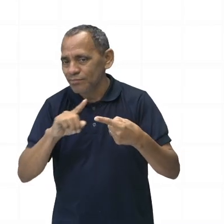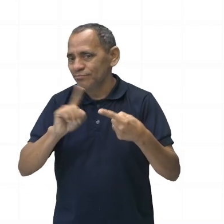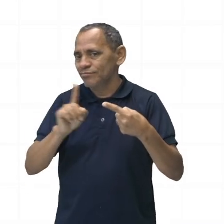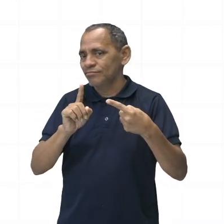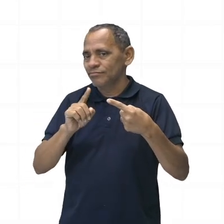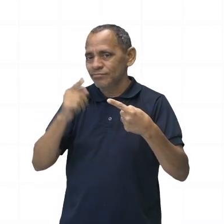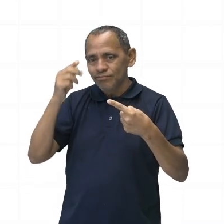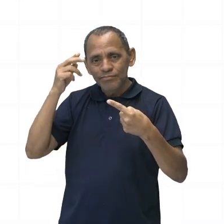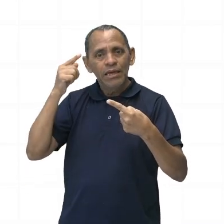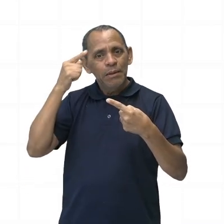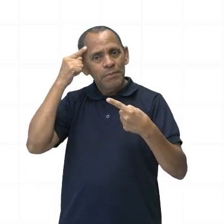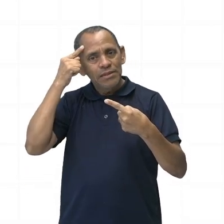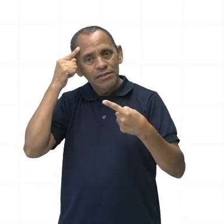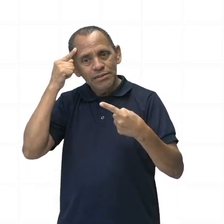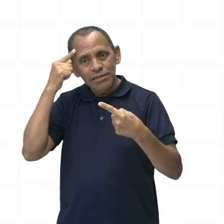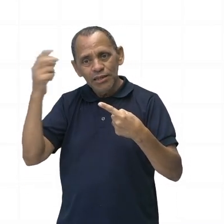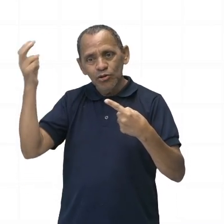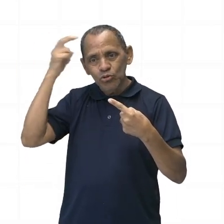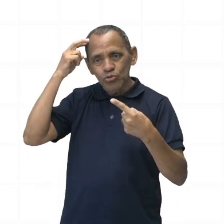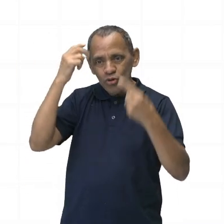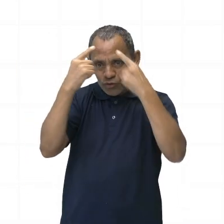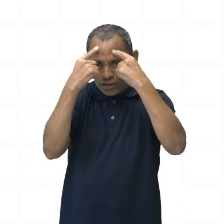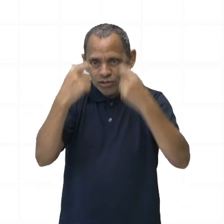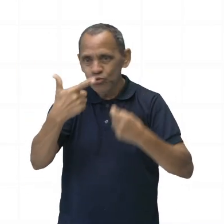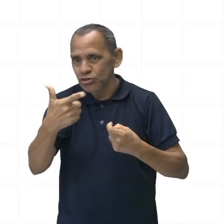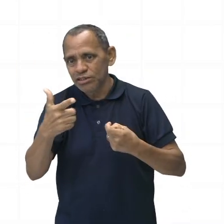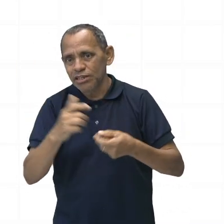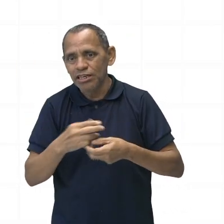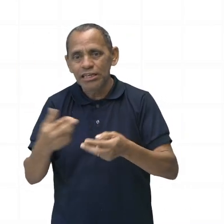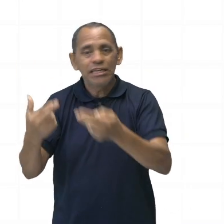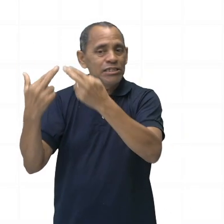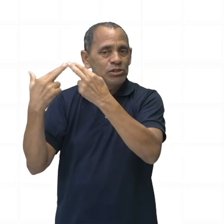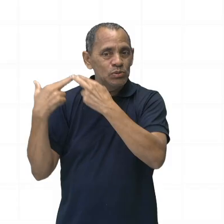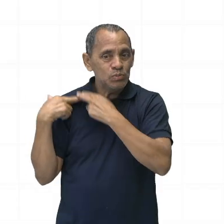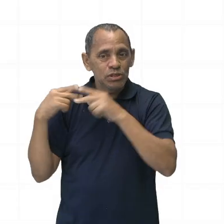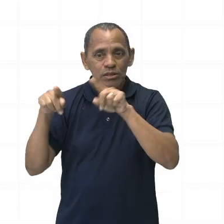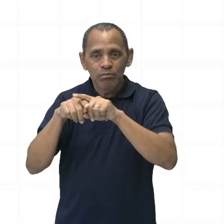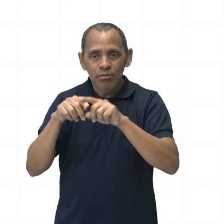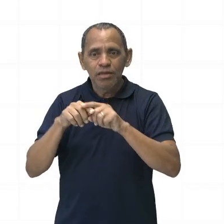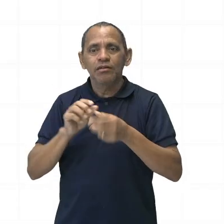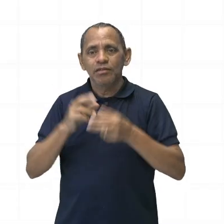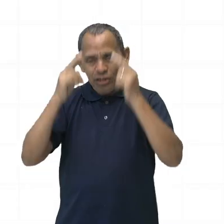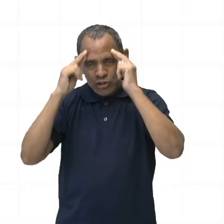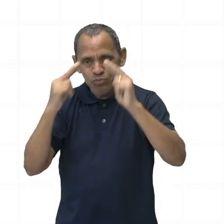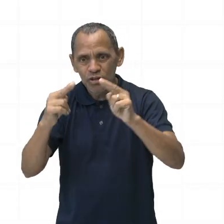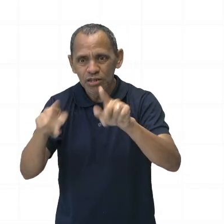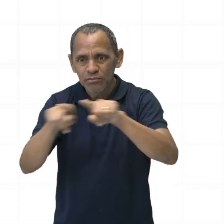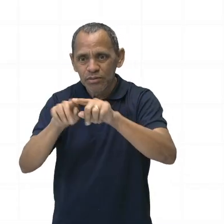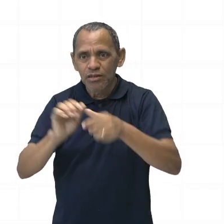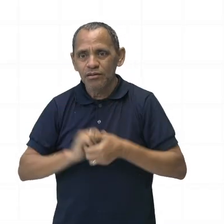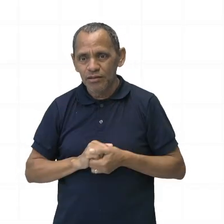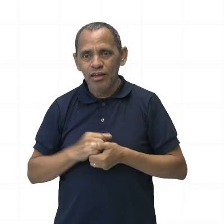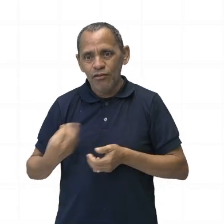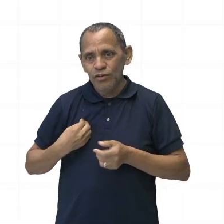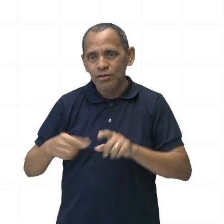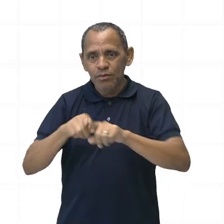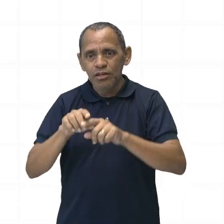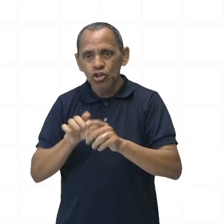de não violência e do respeito perante a vida. 2. Não furtar. Uma cultura